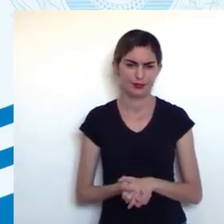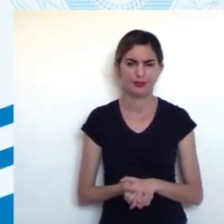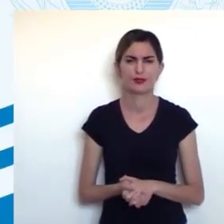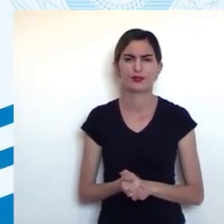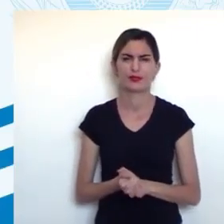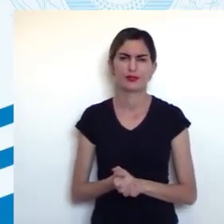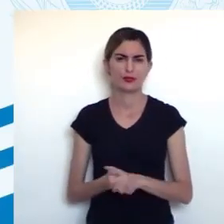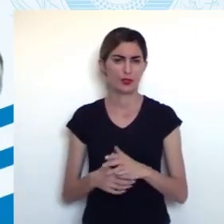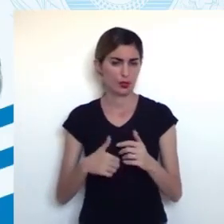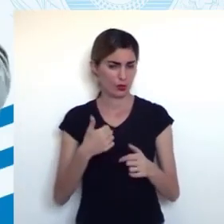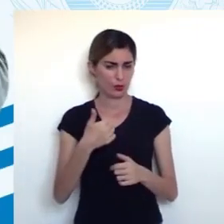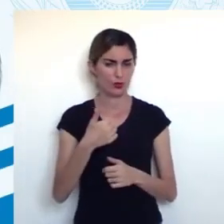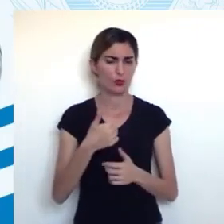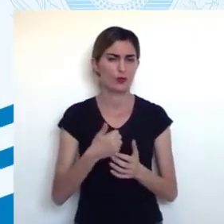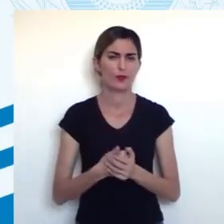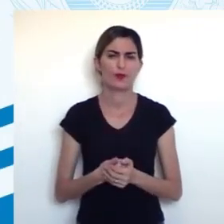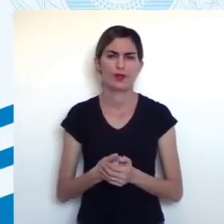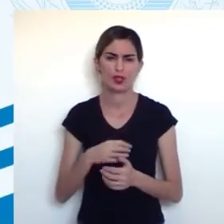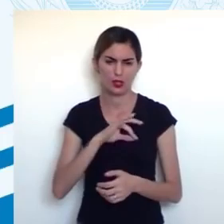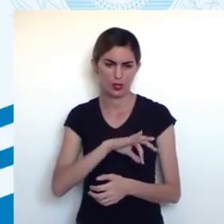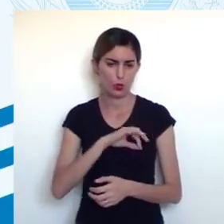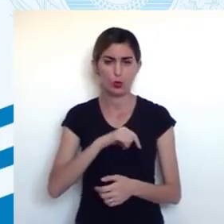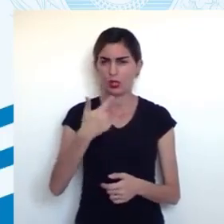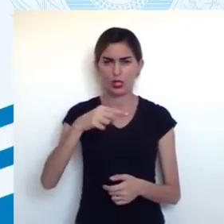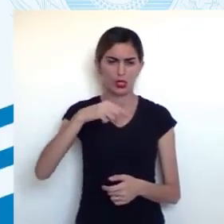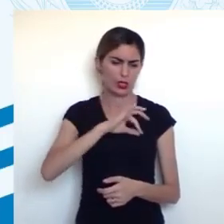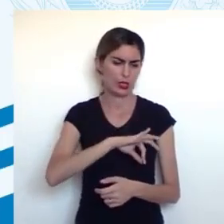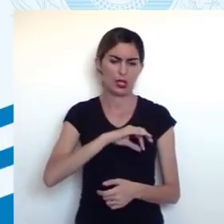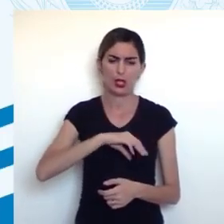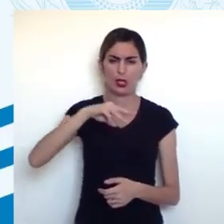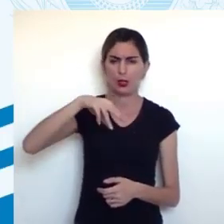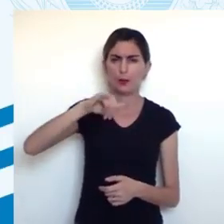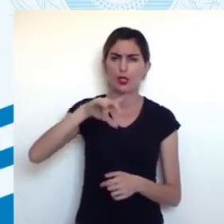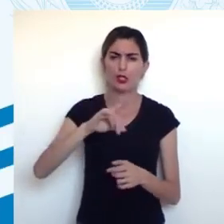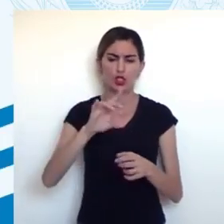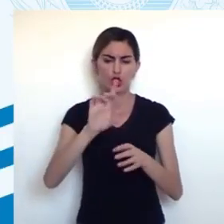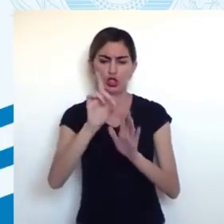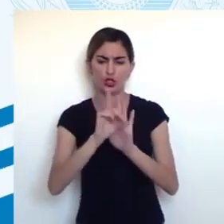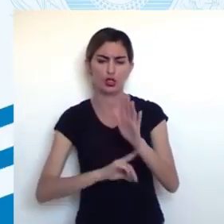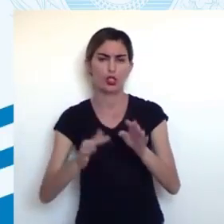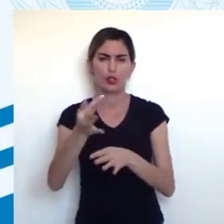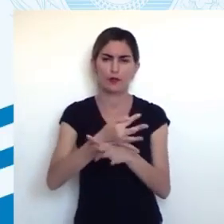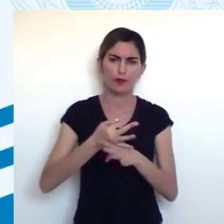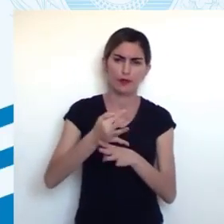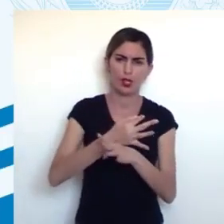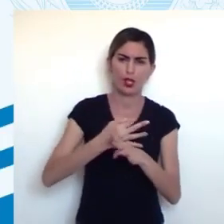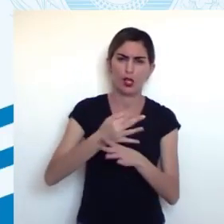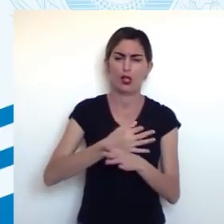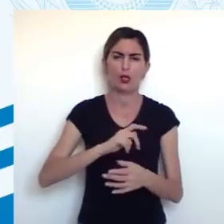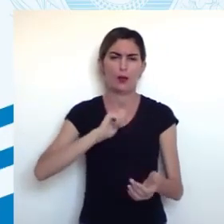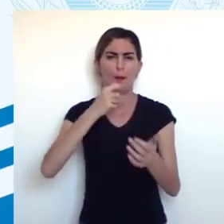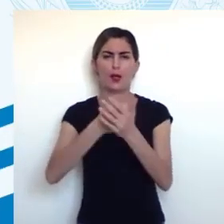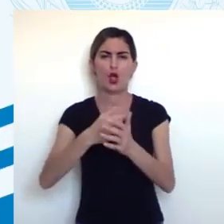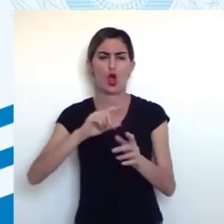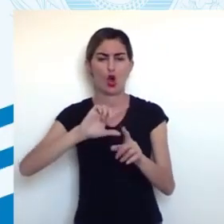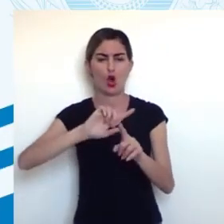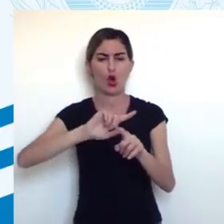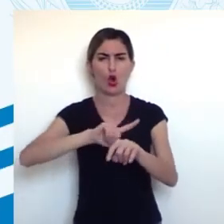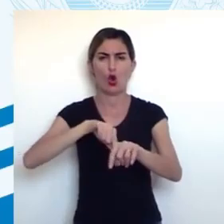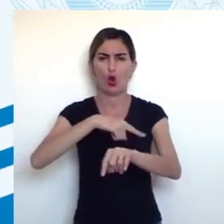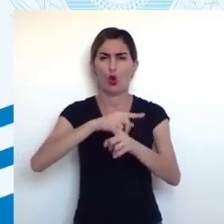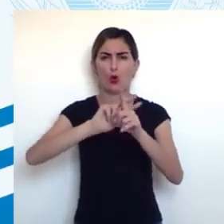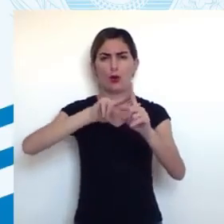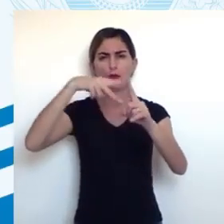absurda! Não havia salário mínimo, direito de férias, pagamento por hora